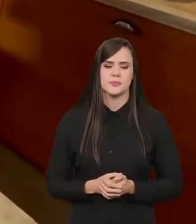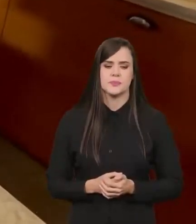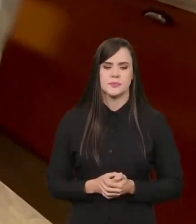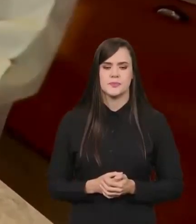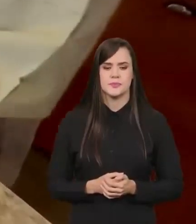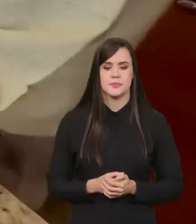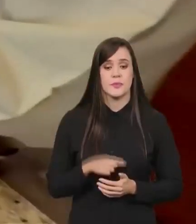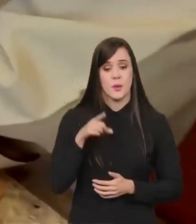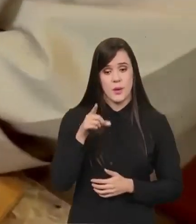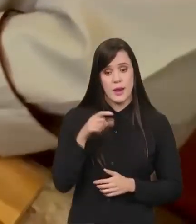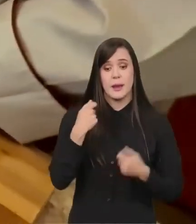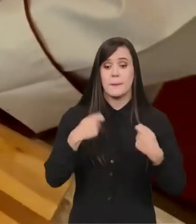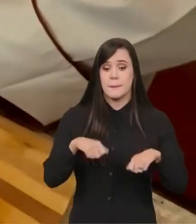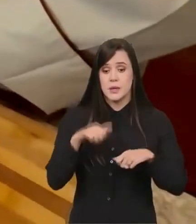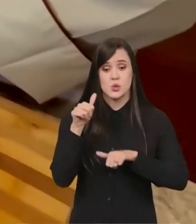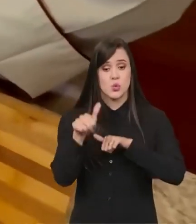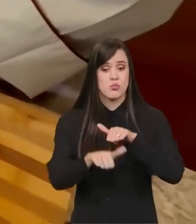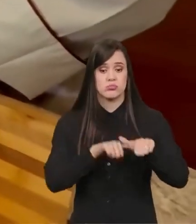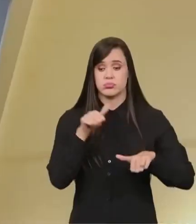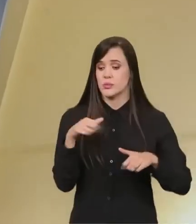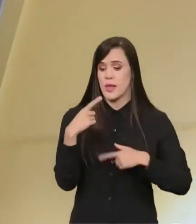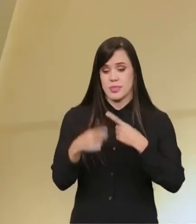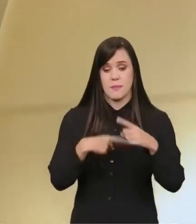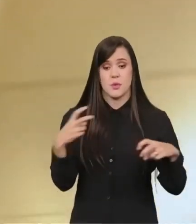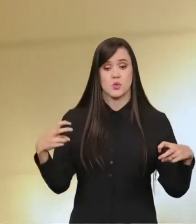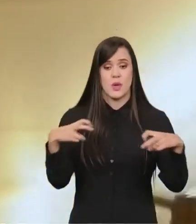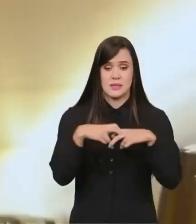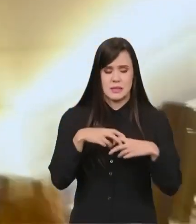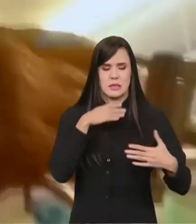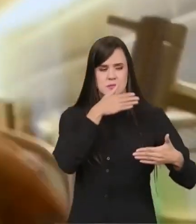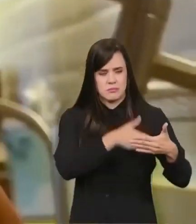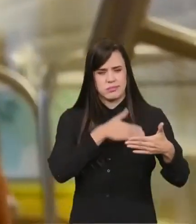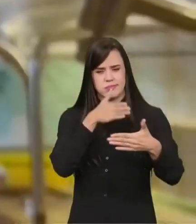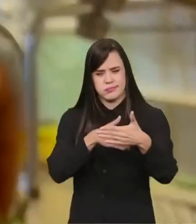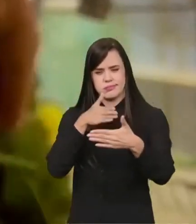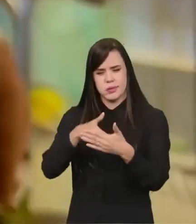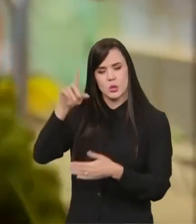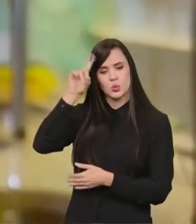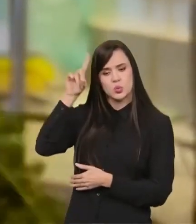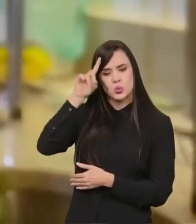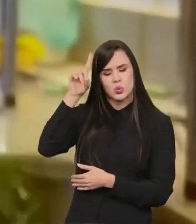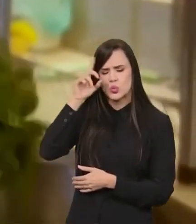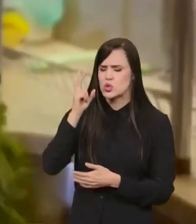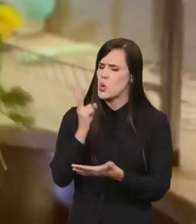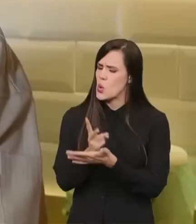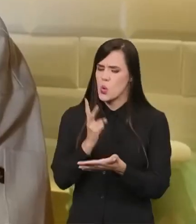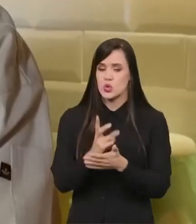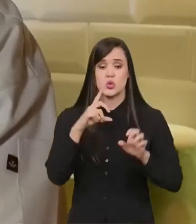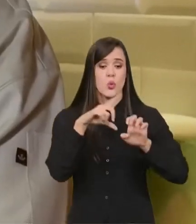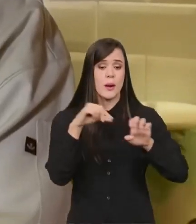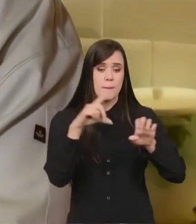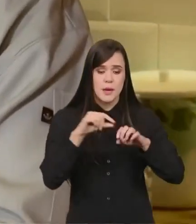O Cassir teve que se reinventar após o acidente. E apesar das barreiras que enfrenta diariamente, ele segue empreendendo